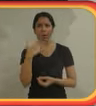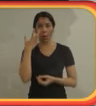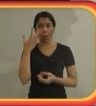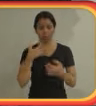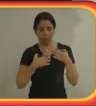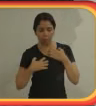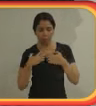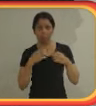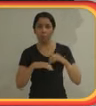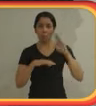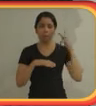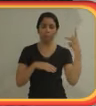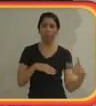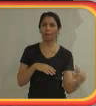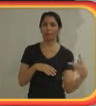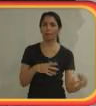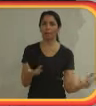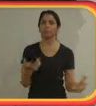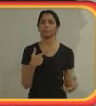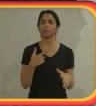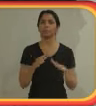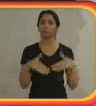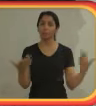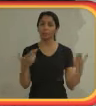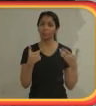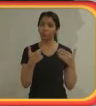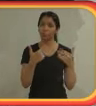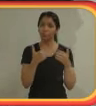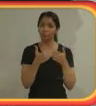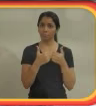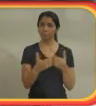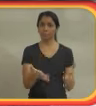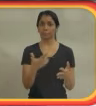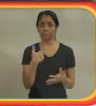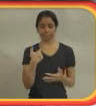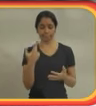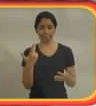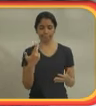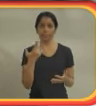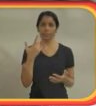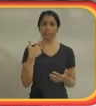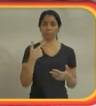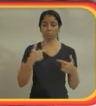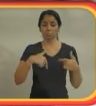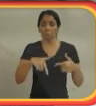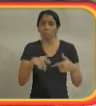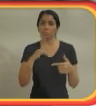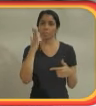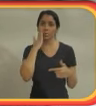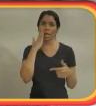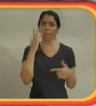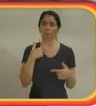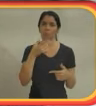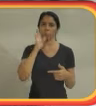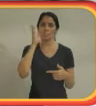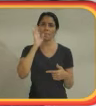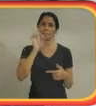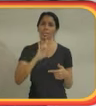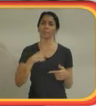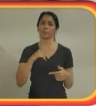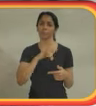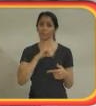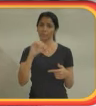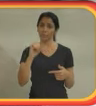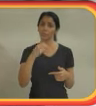acho que a angústia vinha mais da parte dele. Então, desde o início eu fui assim, eu ia, sabe? Eu